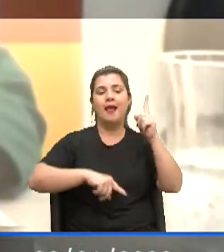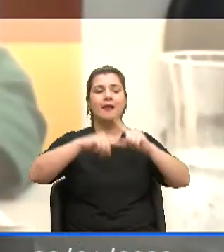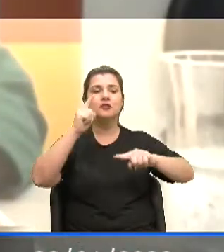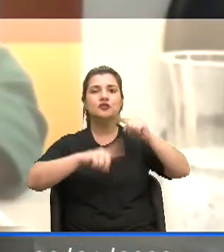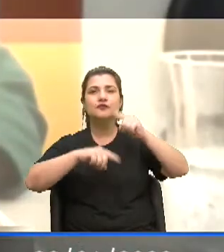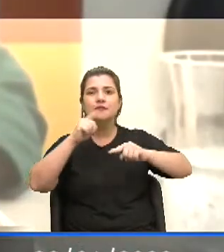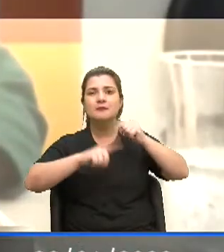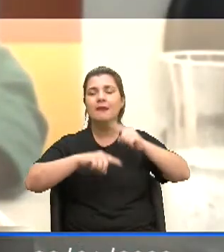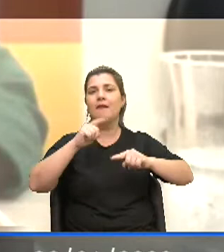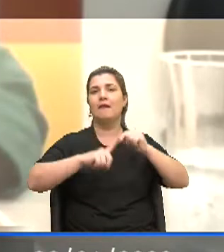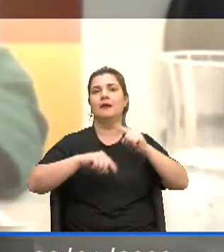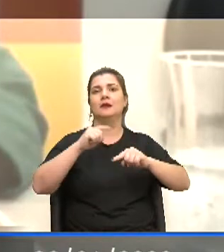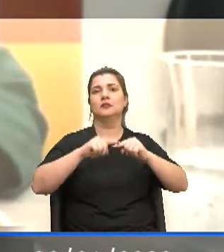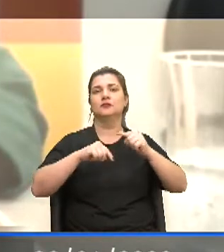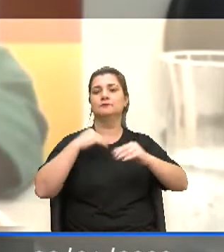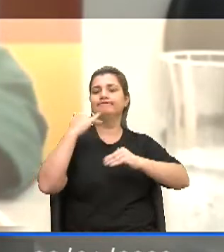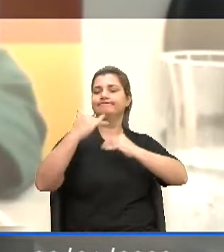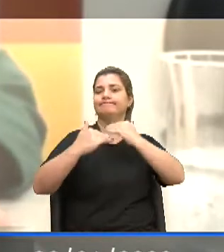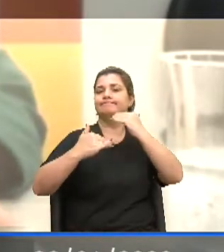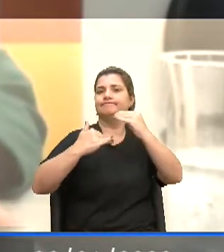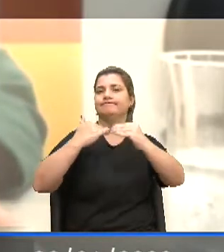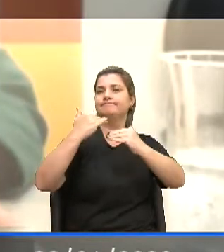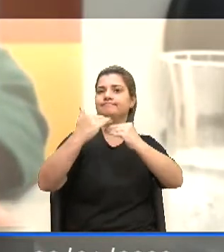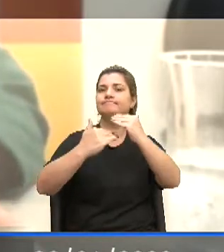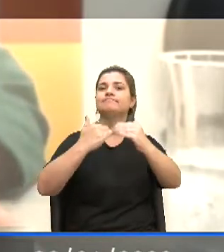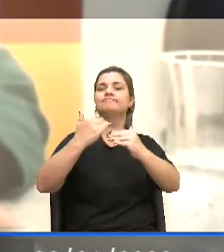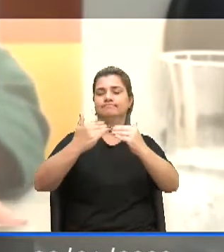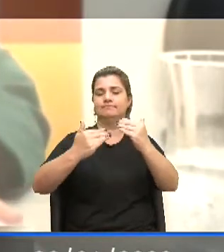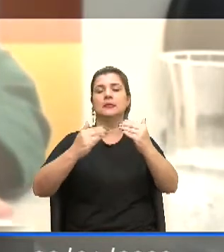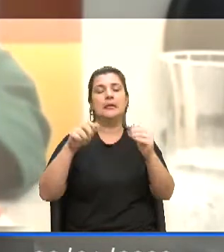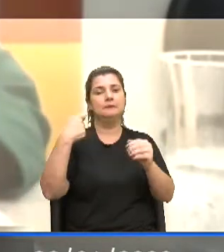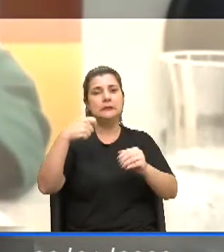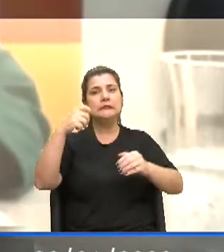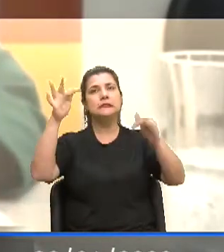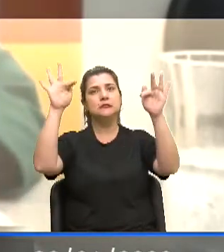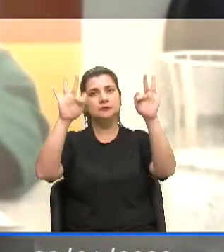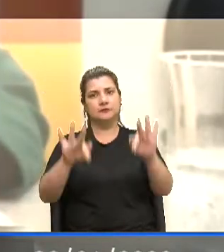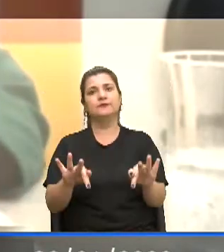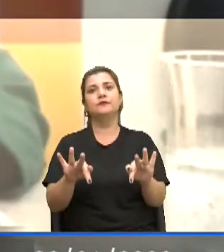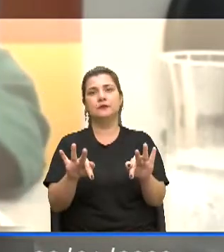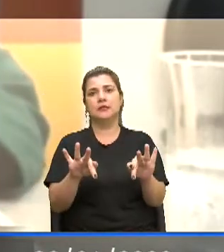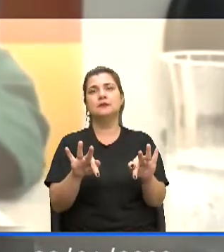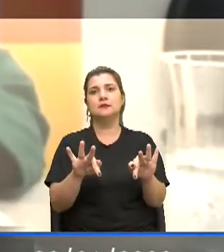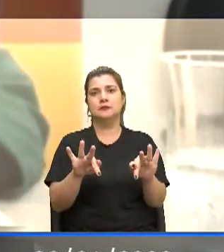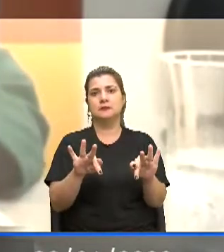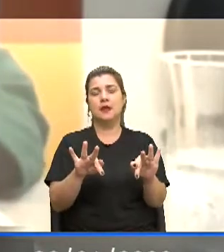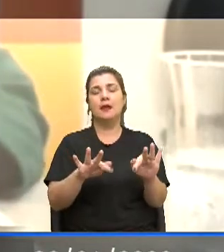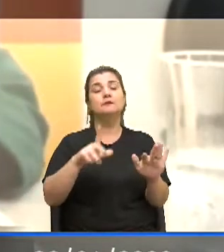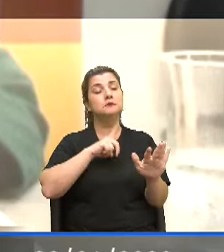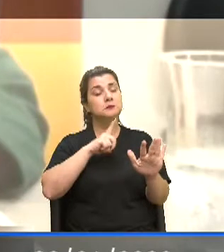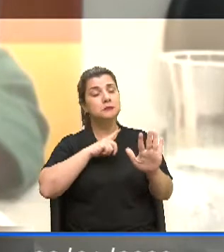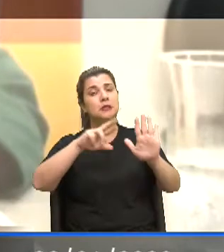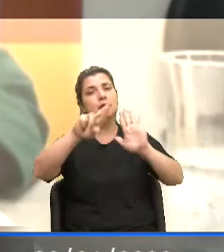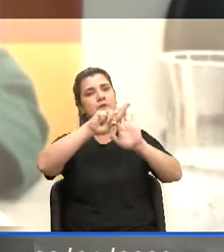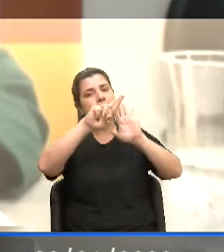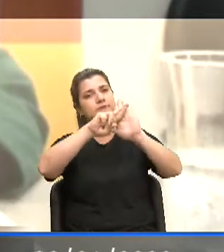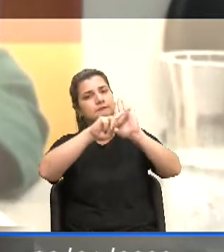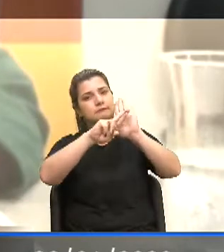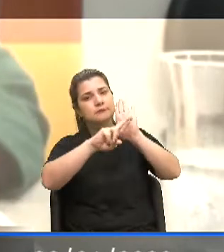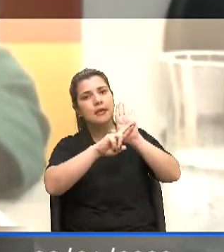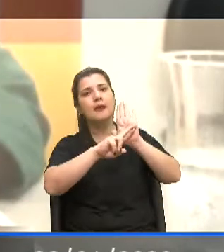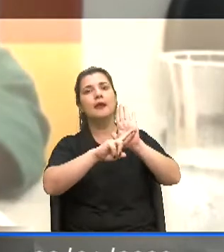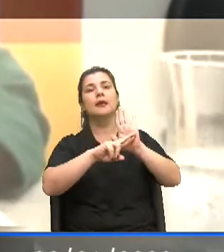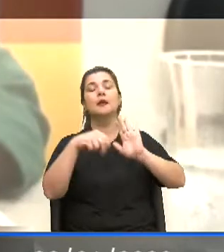produtiva, né, será encerrada. Nós terão um regramento, nós teremos que